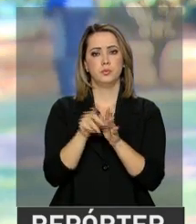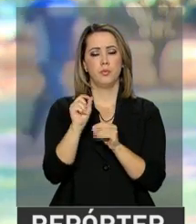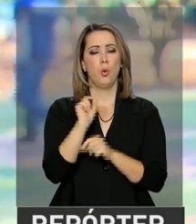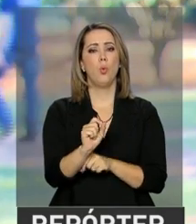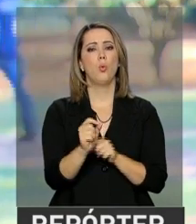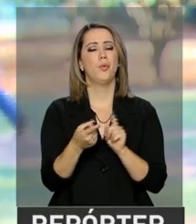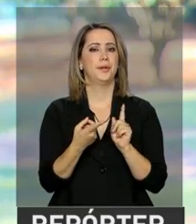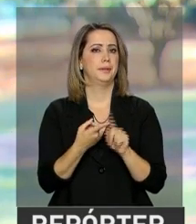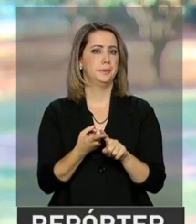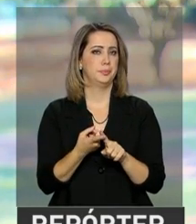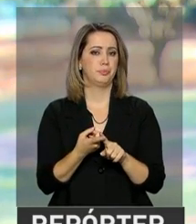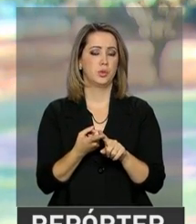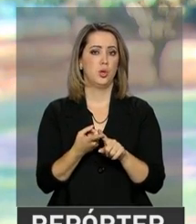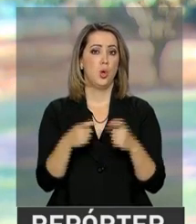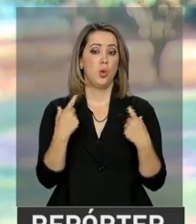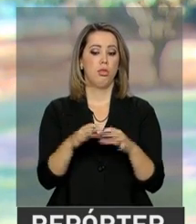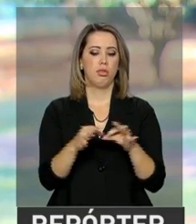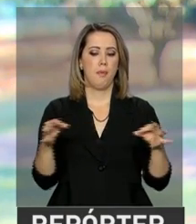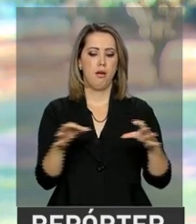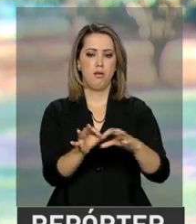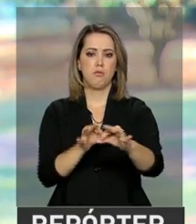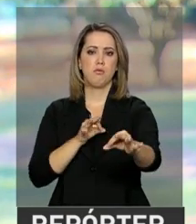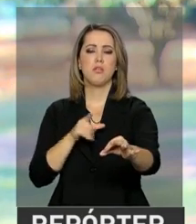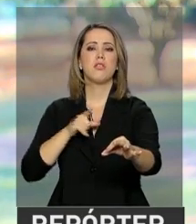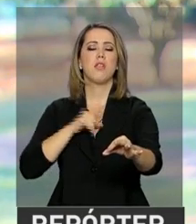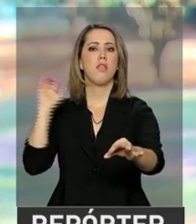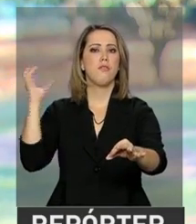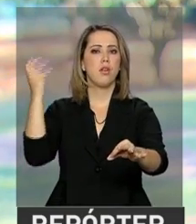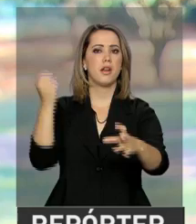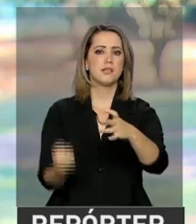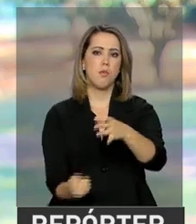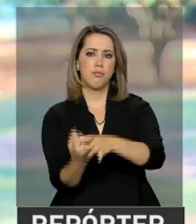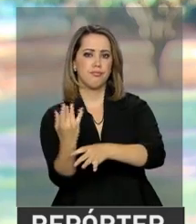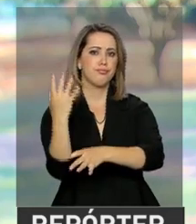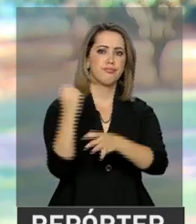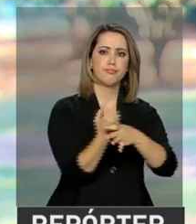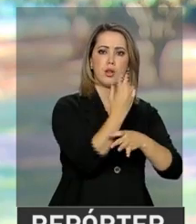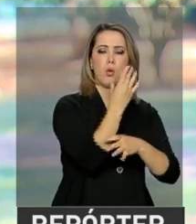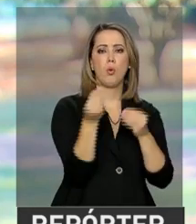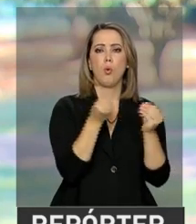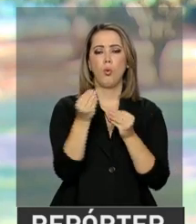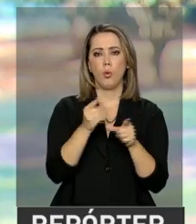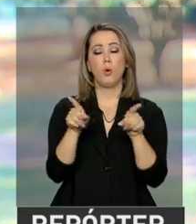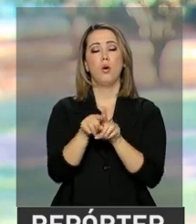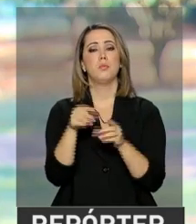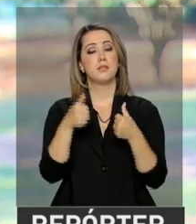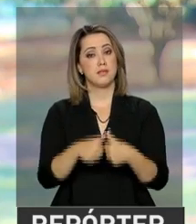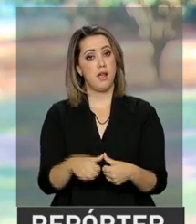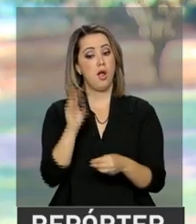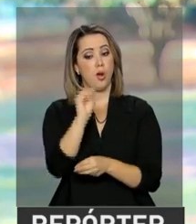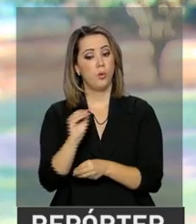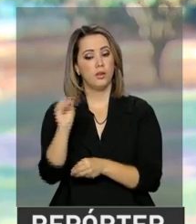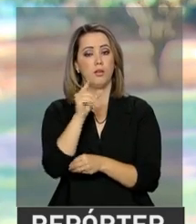tem de área com remanescente de vegetação nativa Como que tá a área de preservação permanente por exemplo em relação